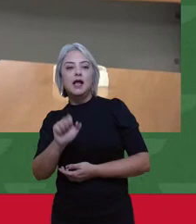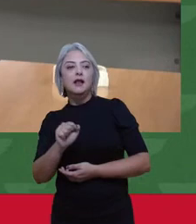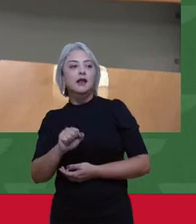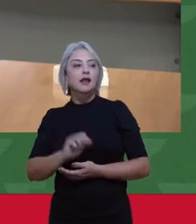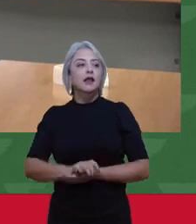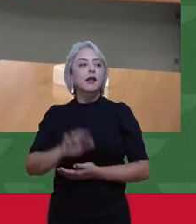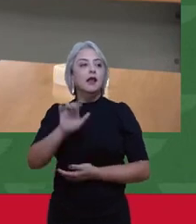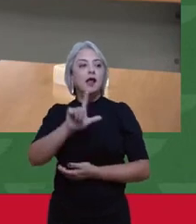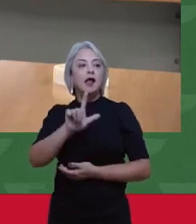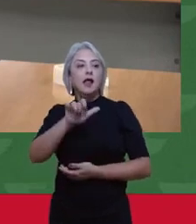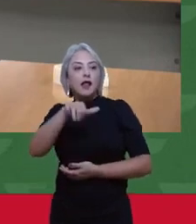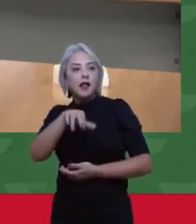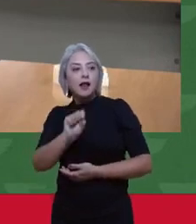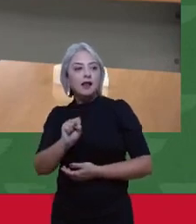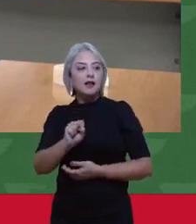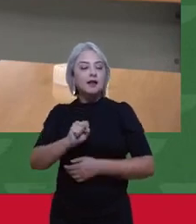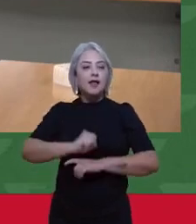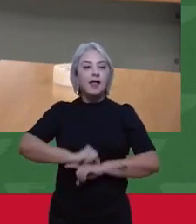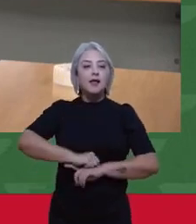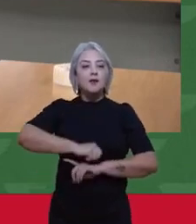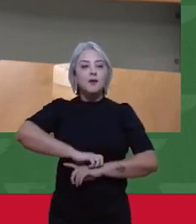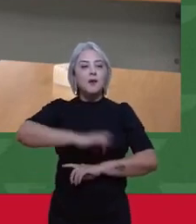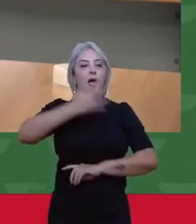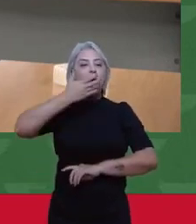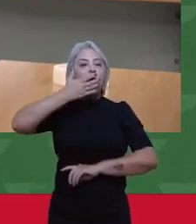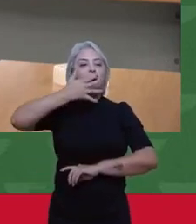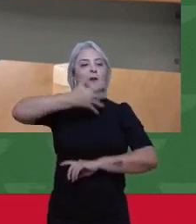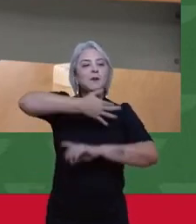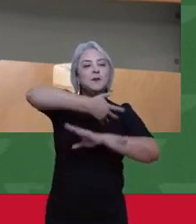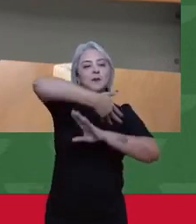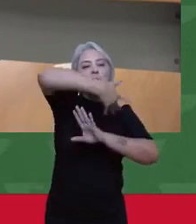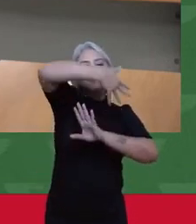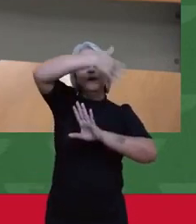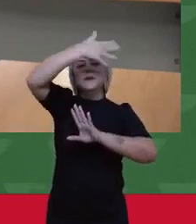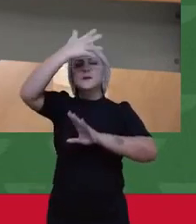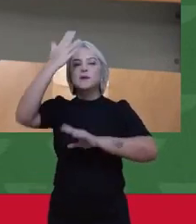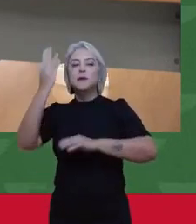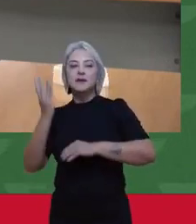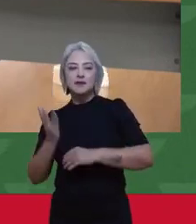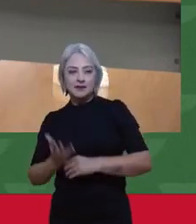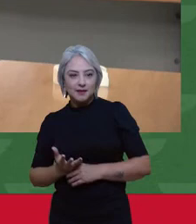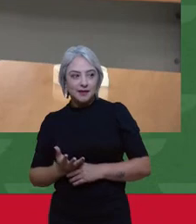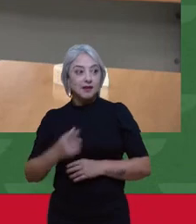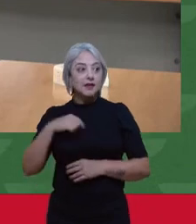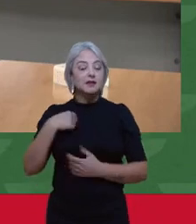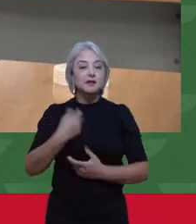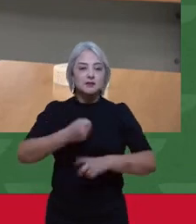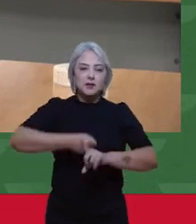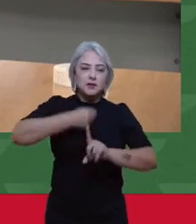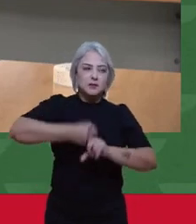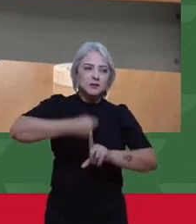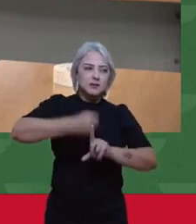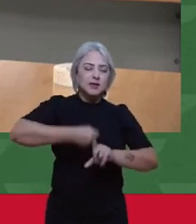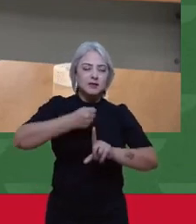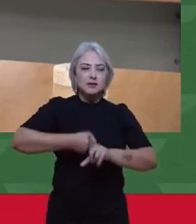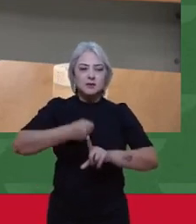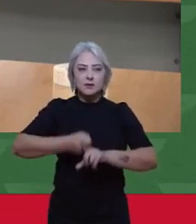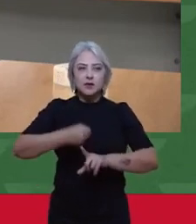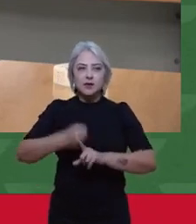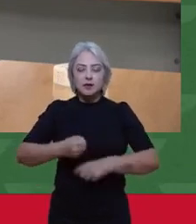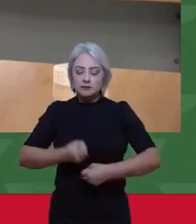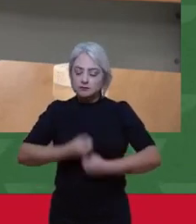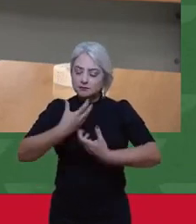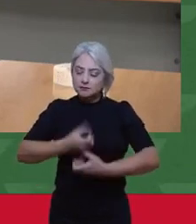Luiziane Lins está com as cores, né, bem expostas do arco-íris, são lutadoras sempre, é muito legal a gente poder